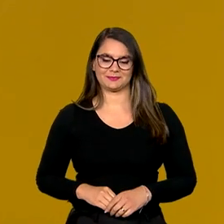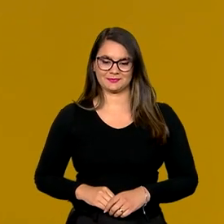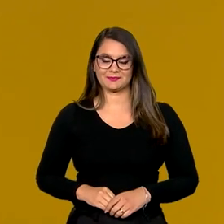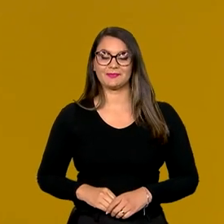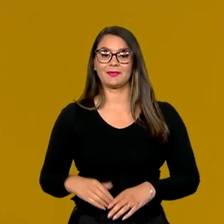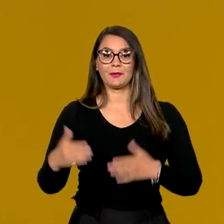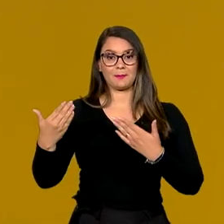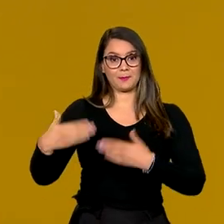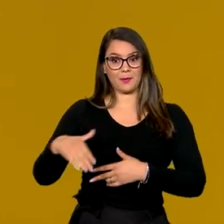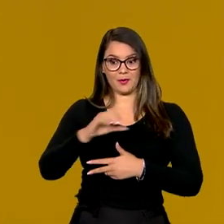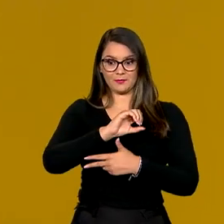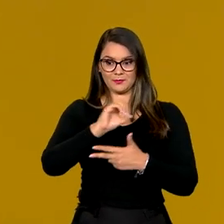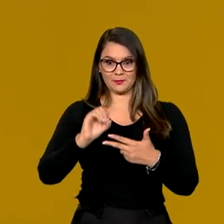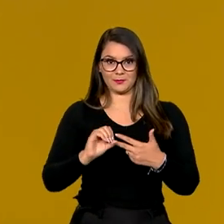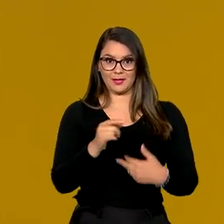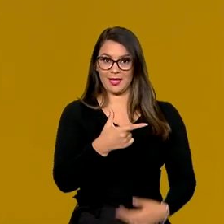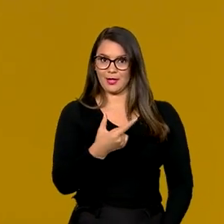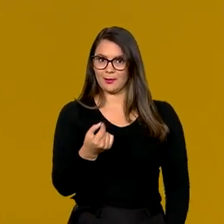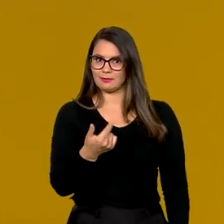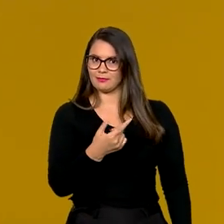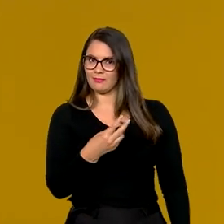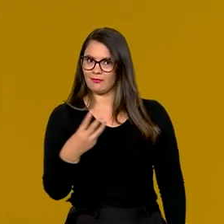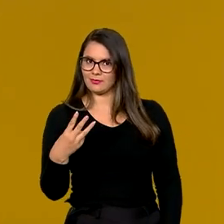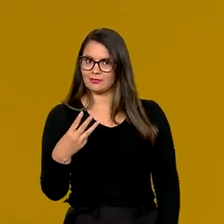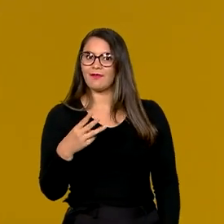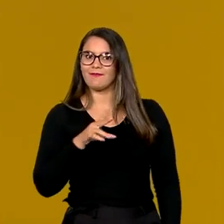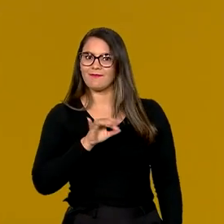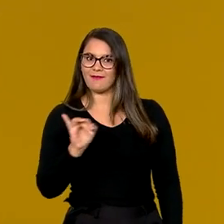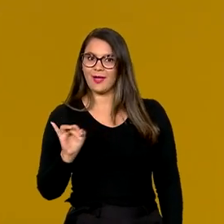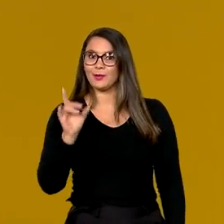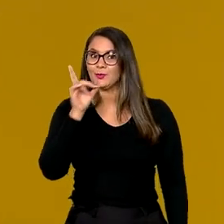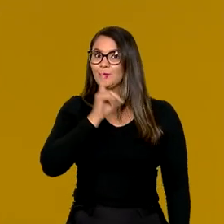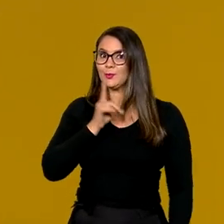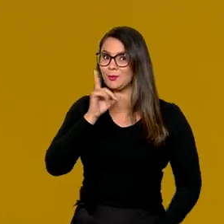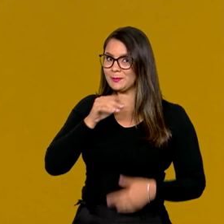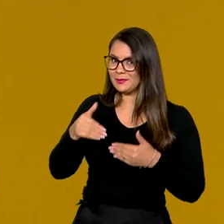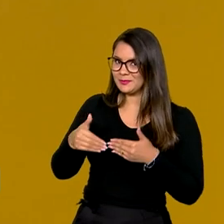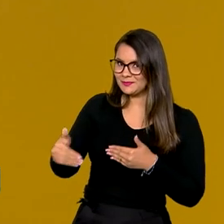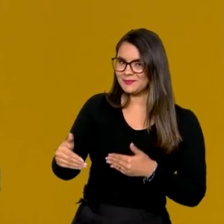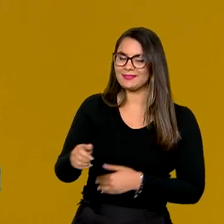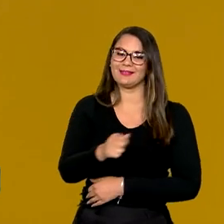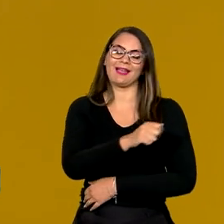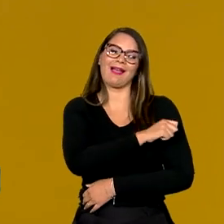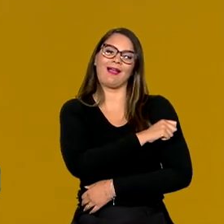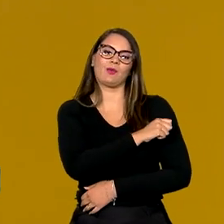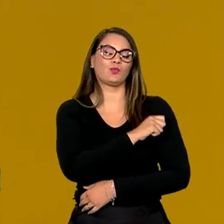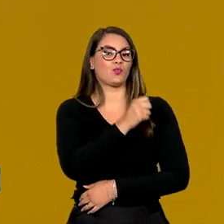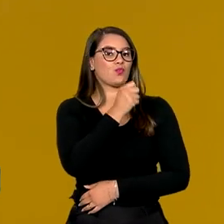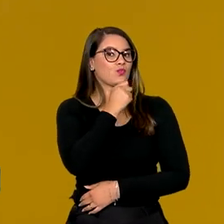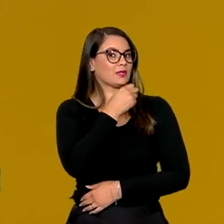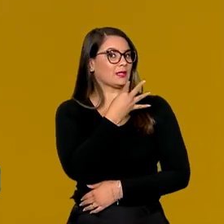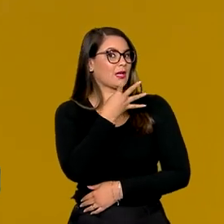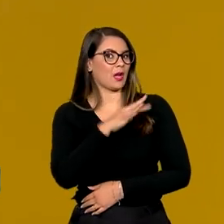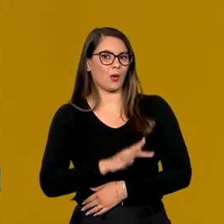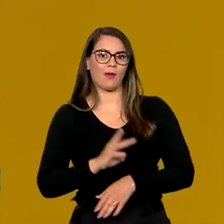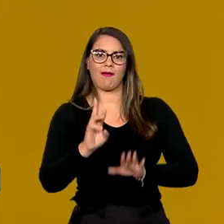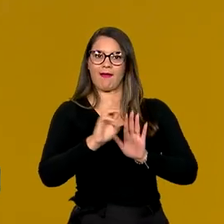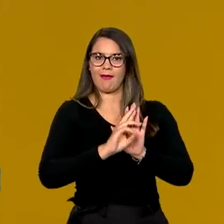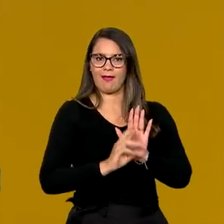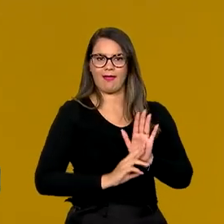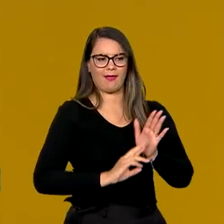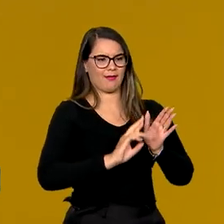as provas do Enem 2023 serão realizadas no domingo para os estudantes que ainda não conhecem as regras da